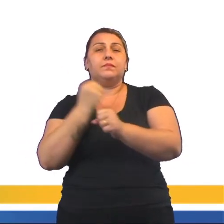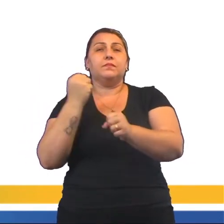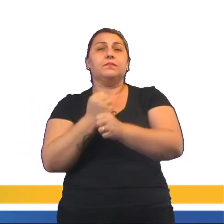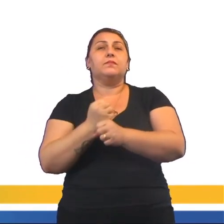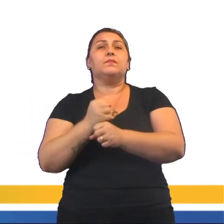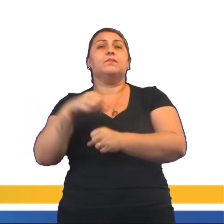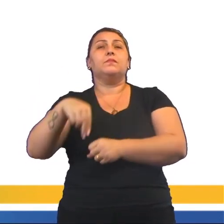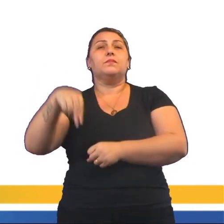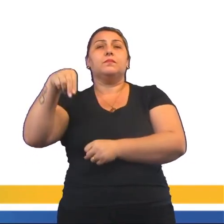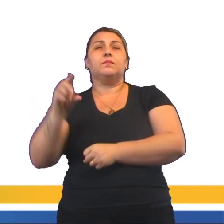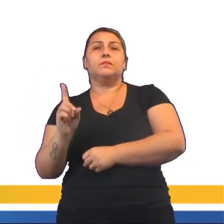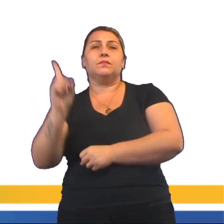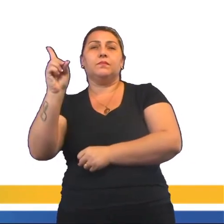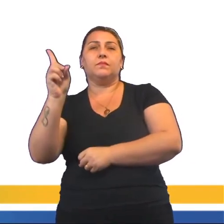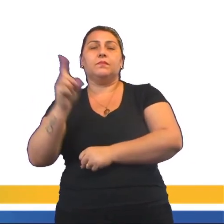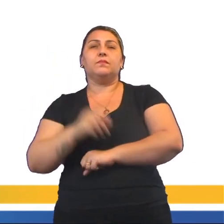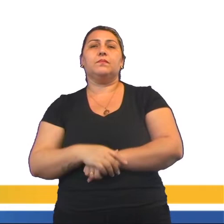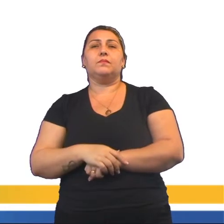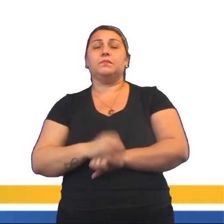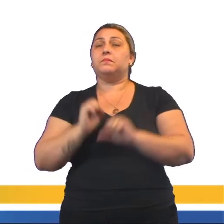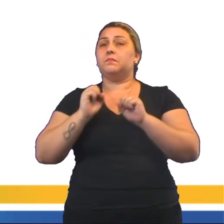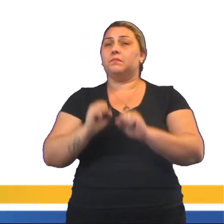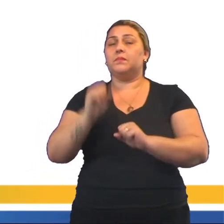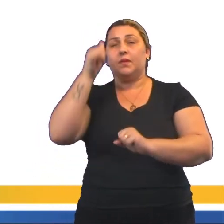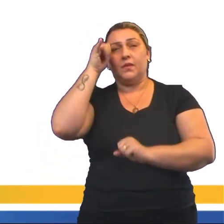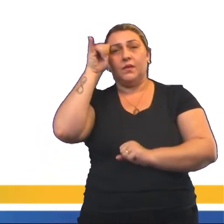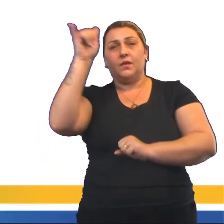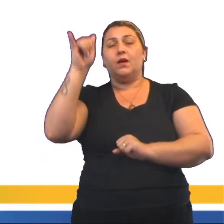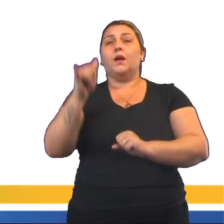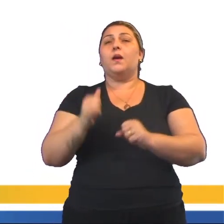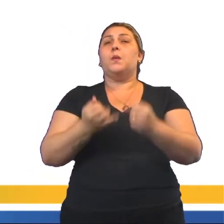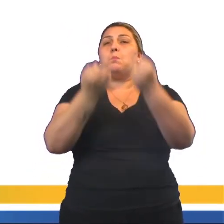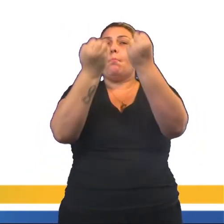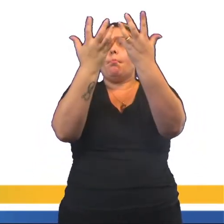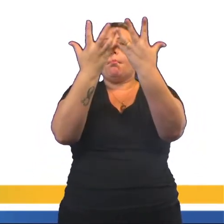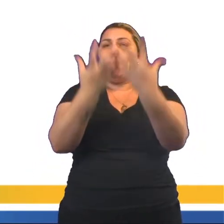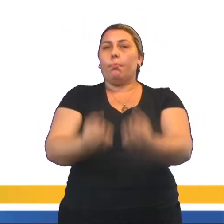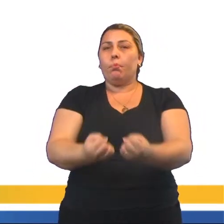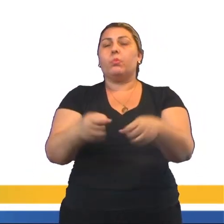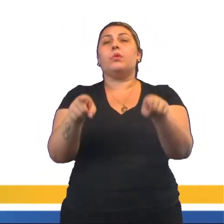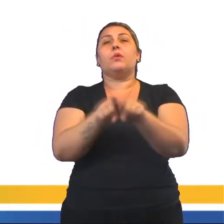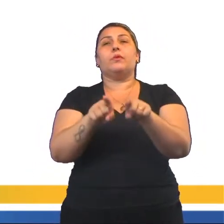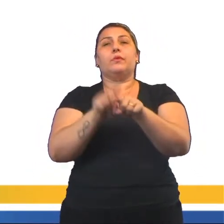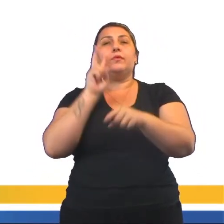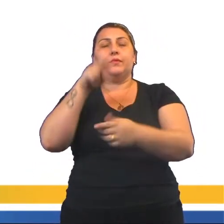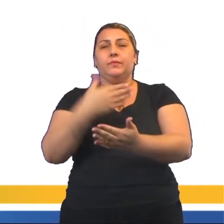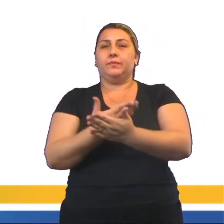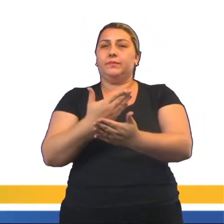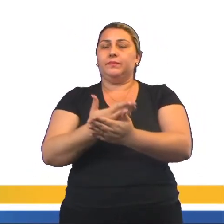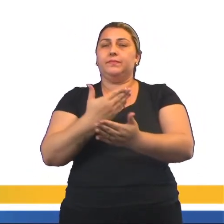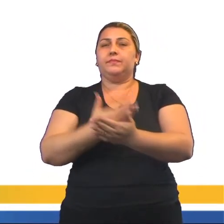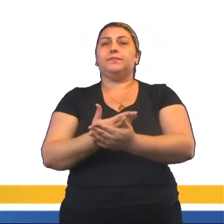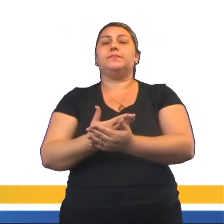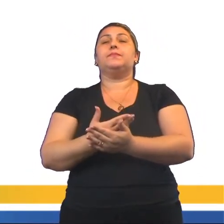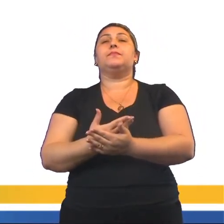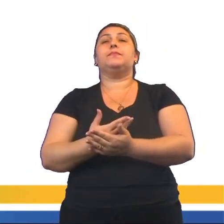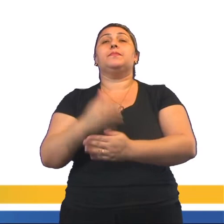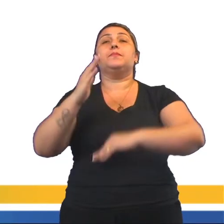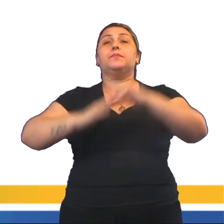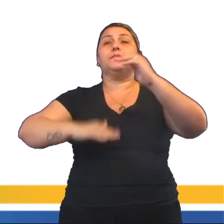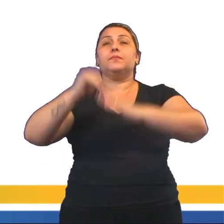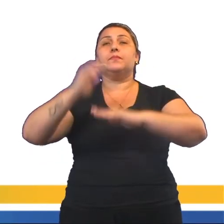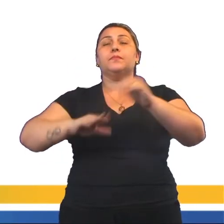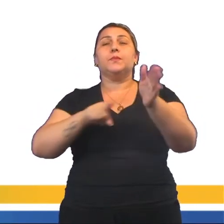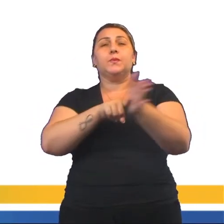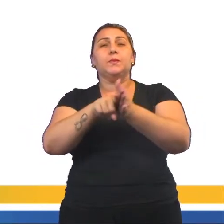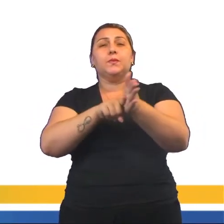região Nordeste, né? Para poder combater a seca, e eu até vi um estudo de grandes especialistas que dizem